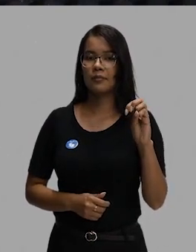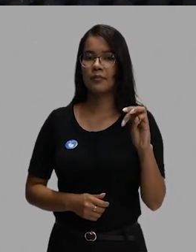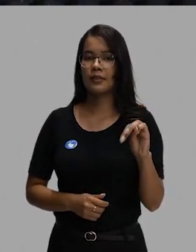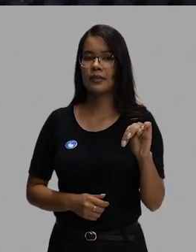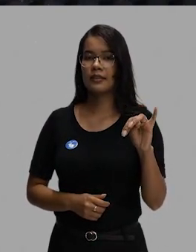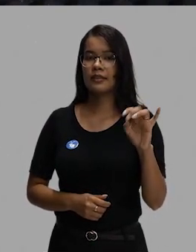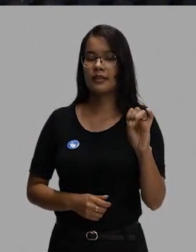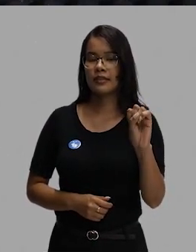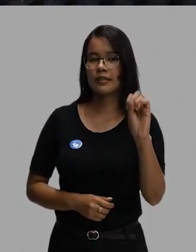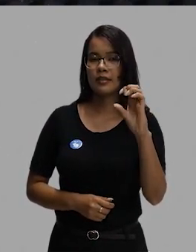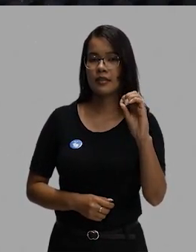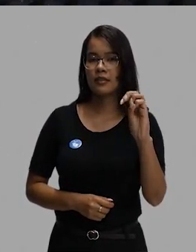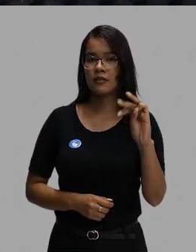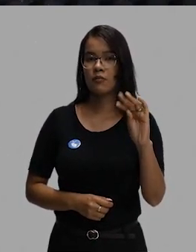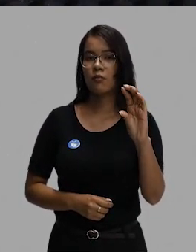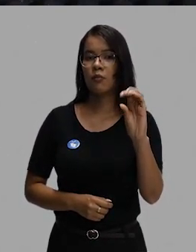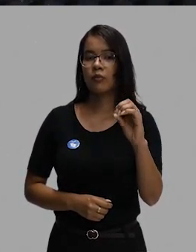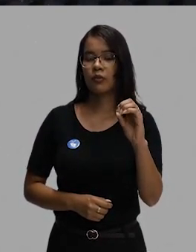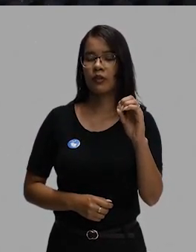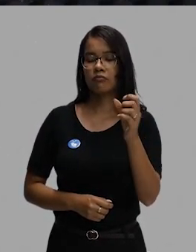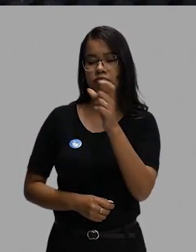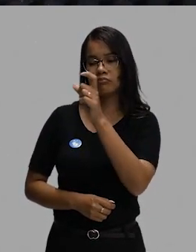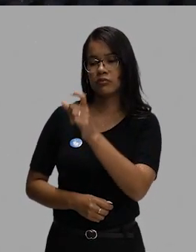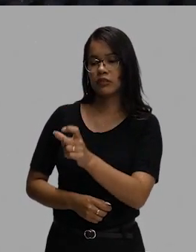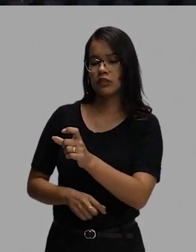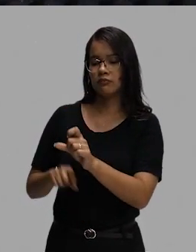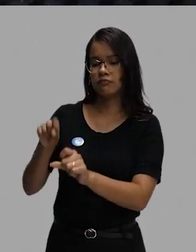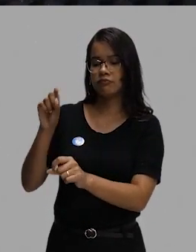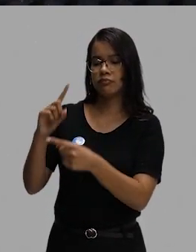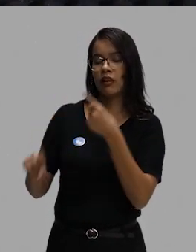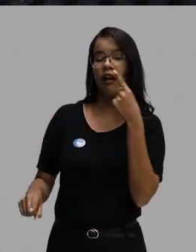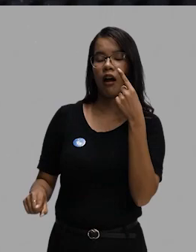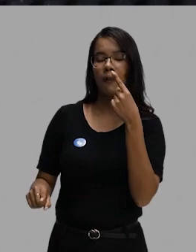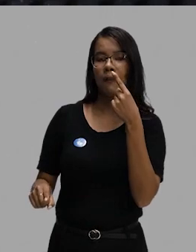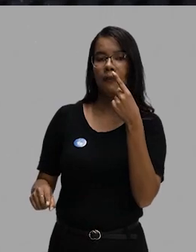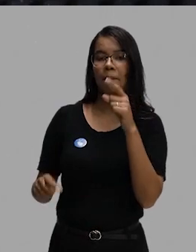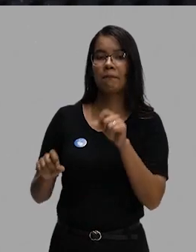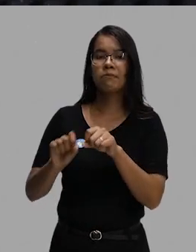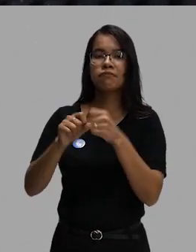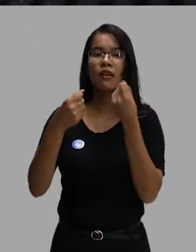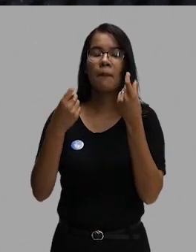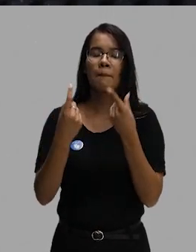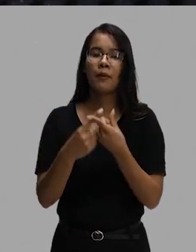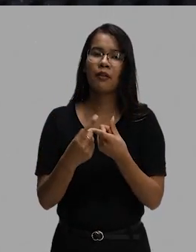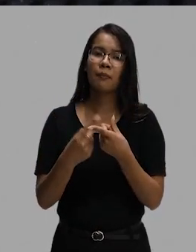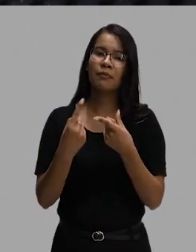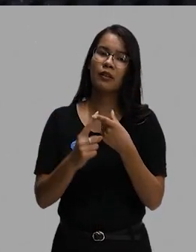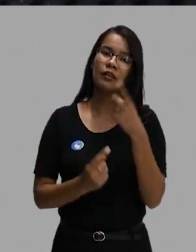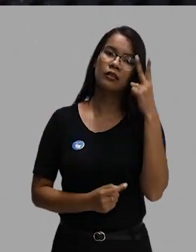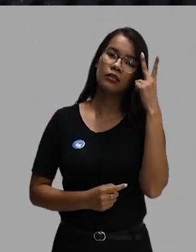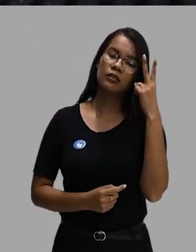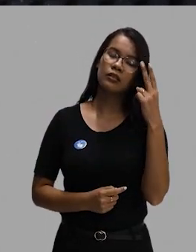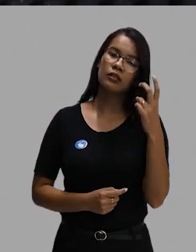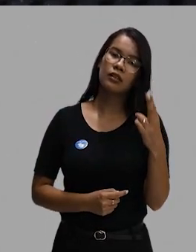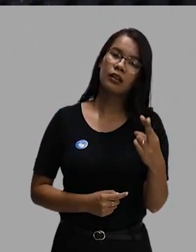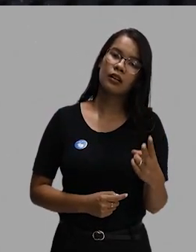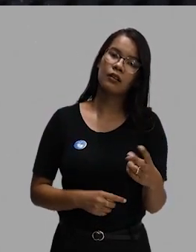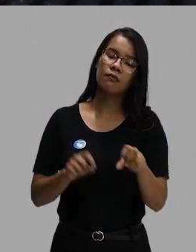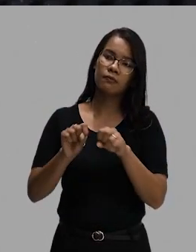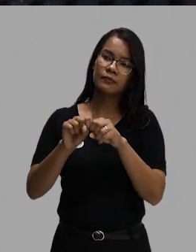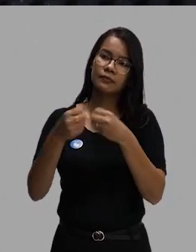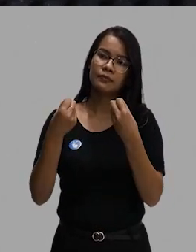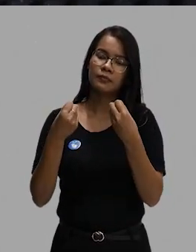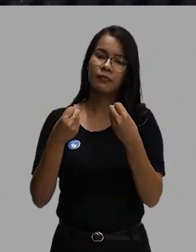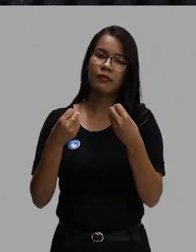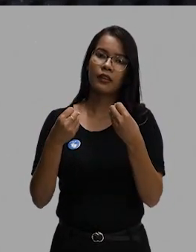é chamada também uma época de depressão, que quebra. Por quê? Porque, historicamente, né, a quebra da Bolsa